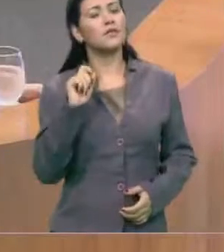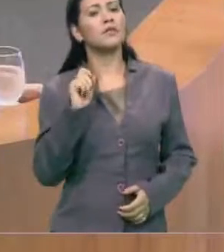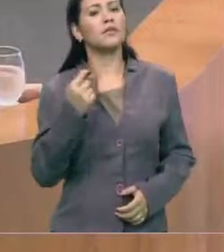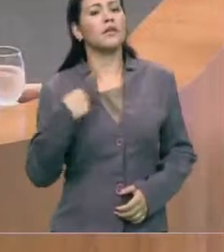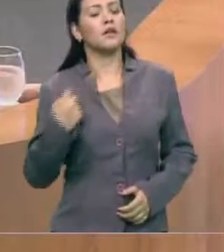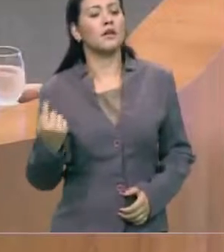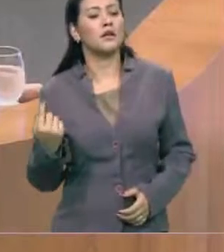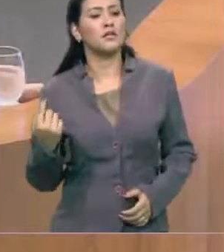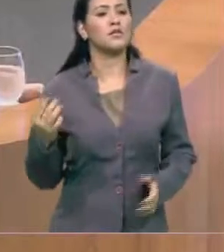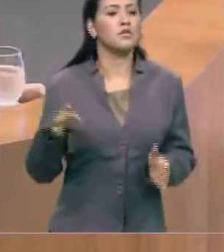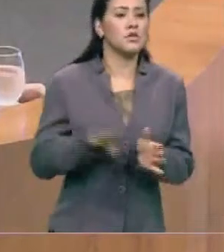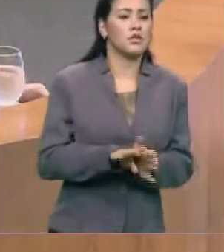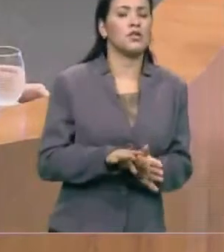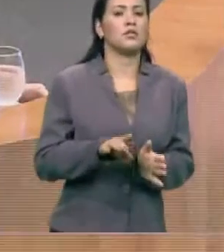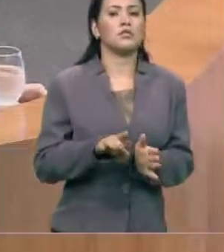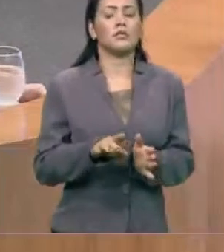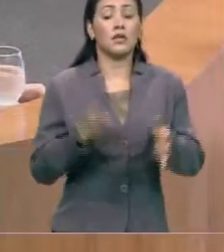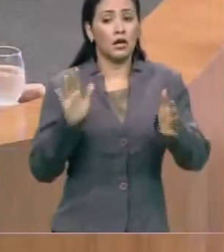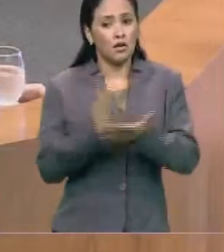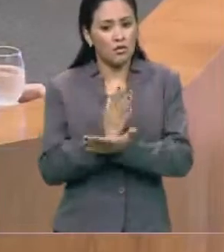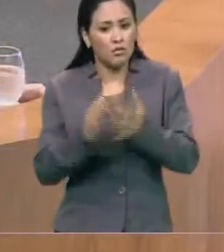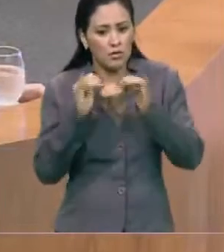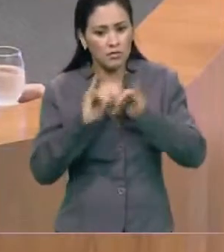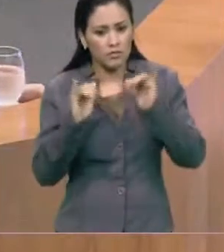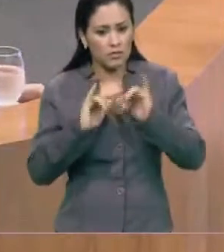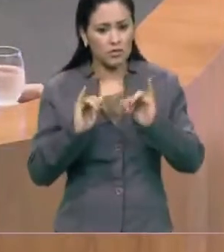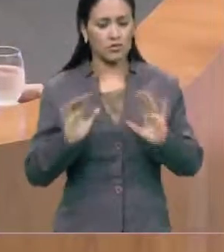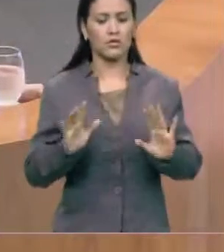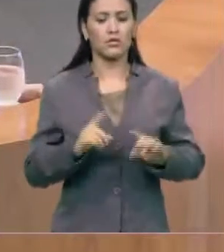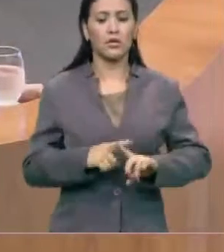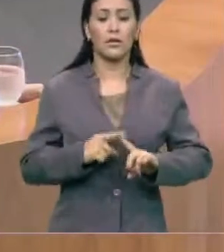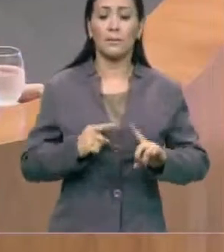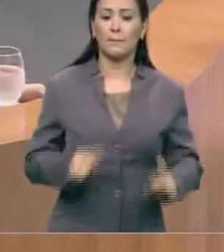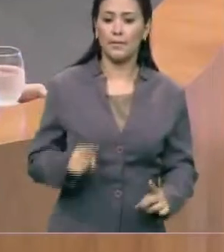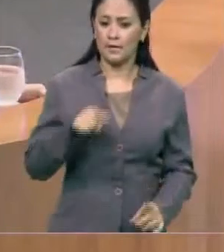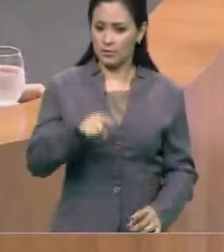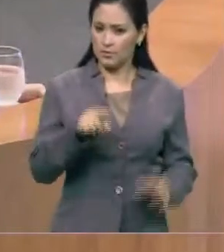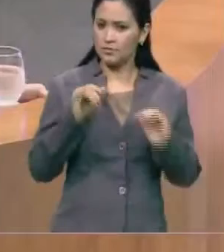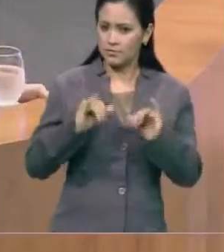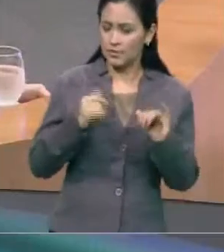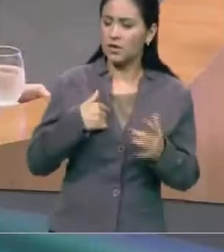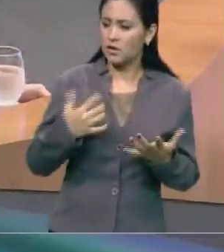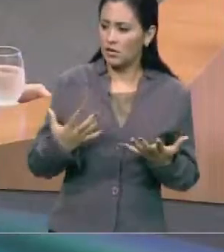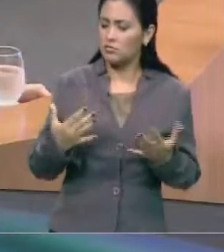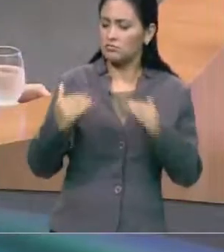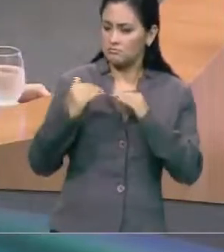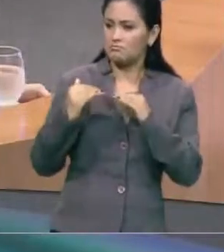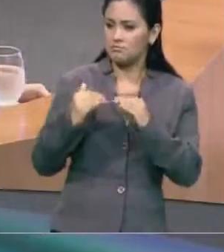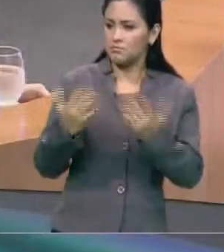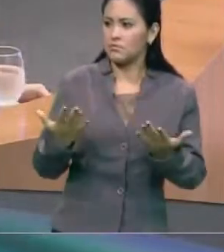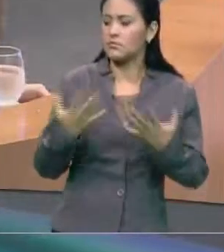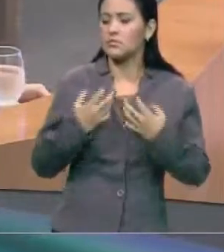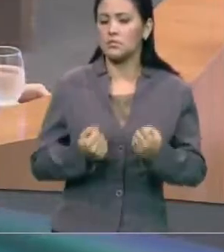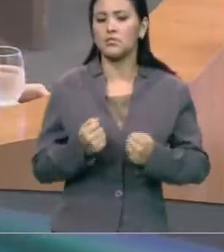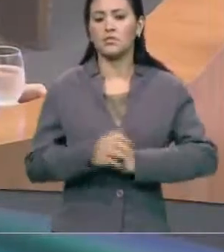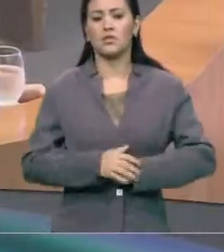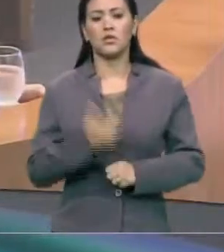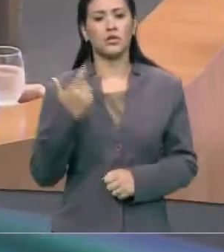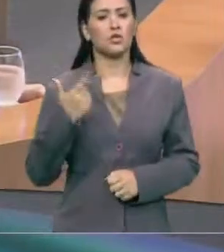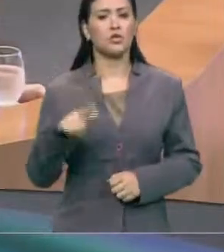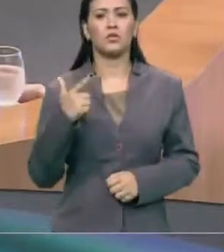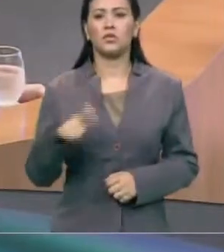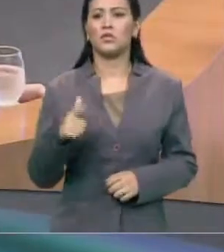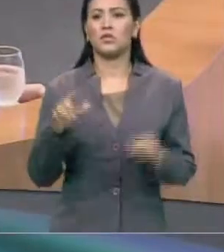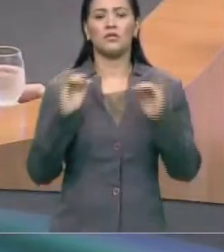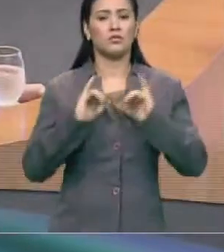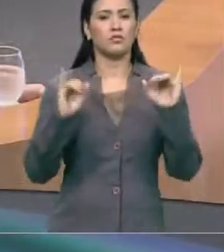informação possível. Mas Vossa Excelência aqui falou, e eu concordo, que não existia nenhuma informação por parte do